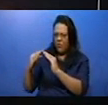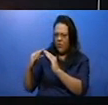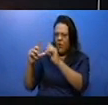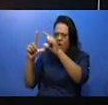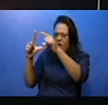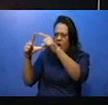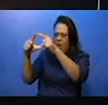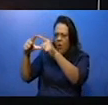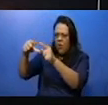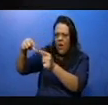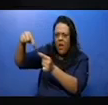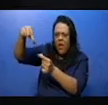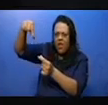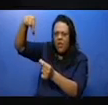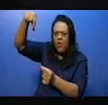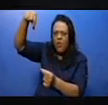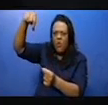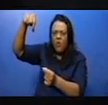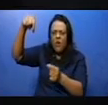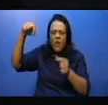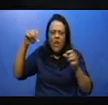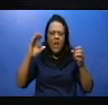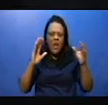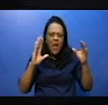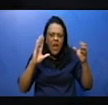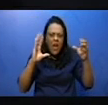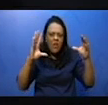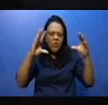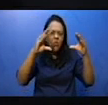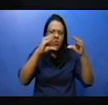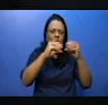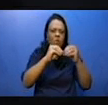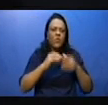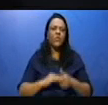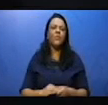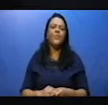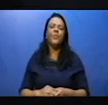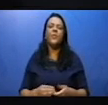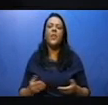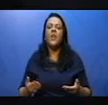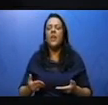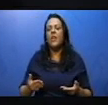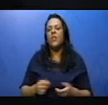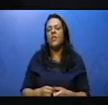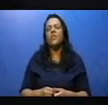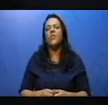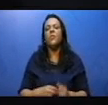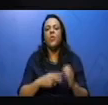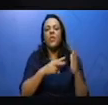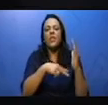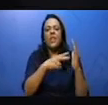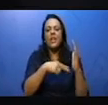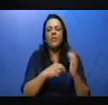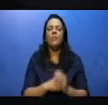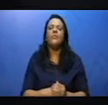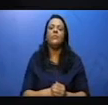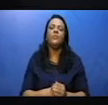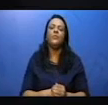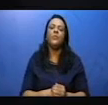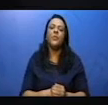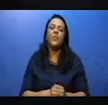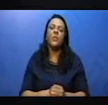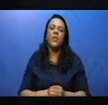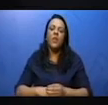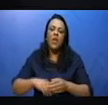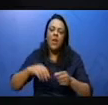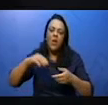uma noite escura. Bom, vamos fazer uma leitura. Os fragmentos a seguir, fragmentos, ou seja,